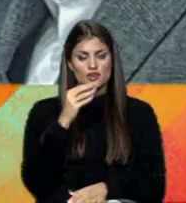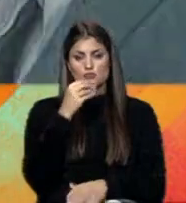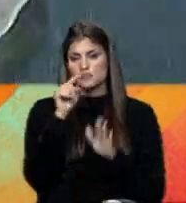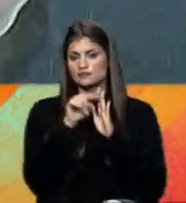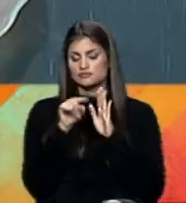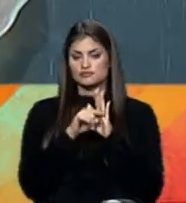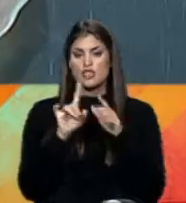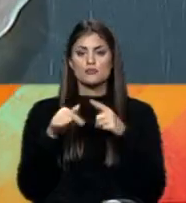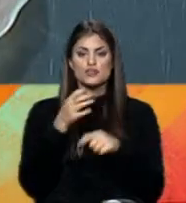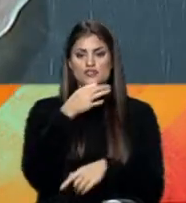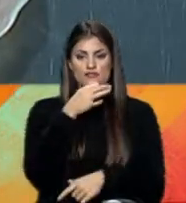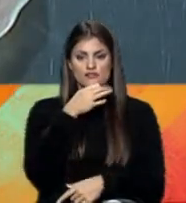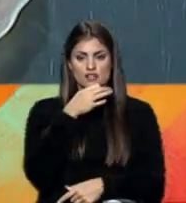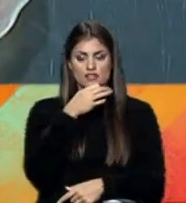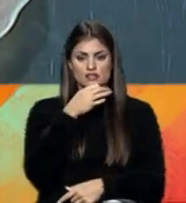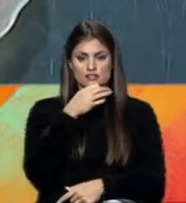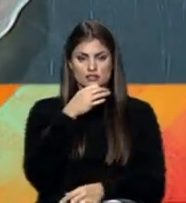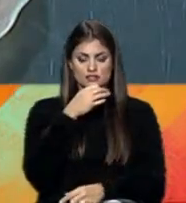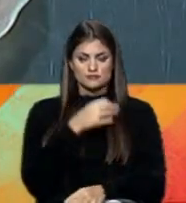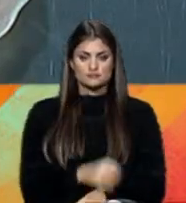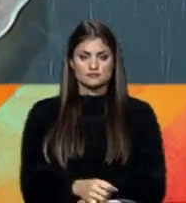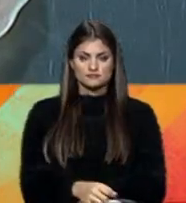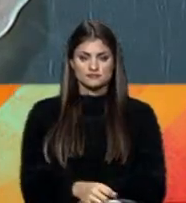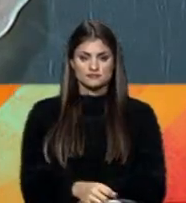depois ver. Já falas um bocadinho mais sobre os termossos.